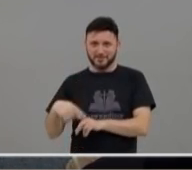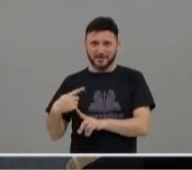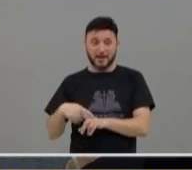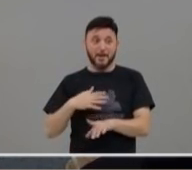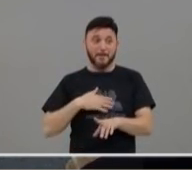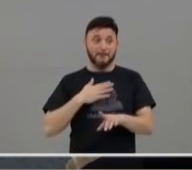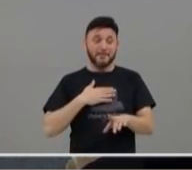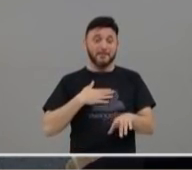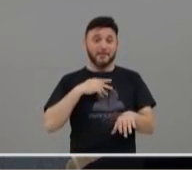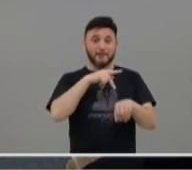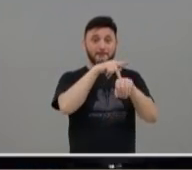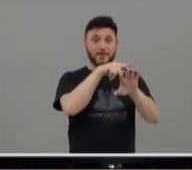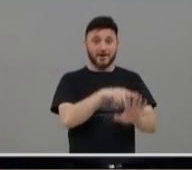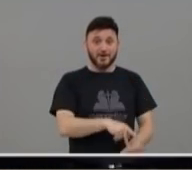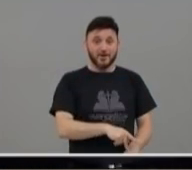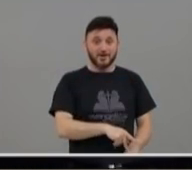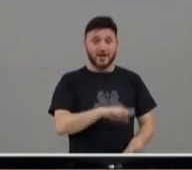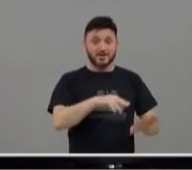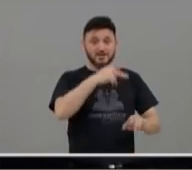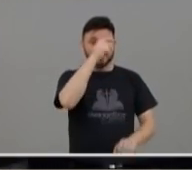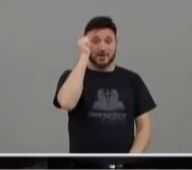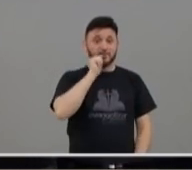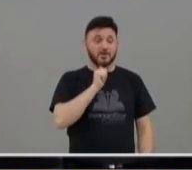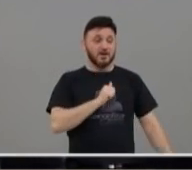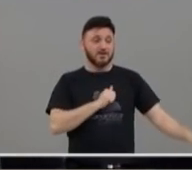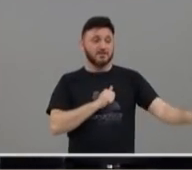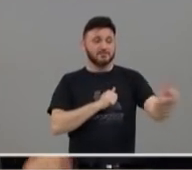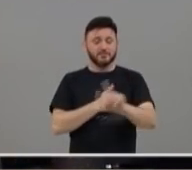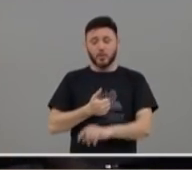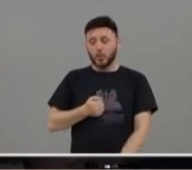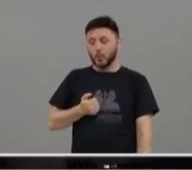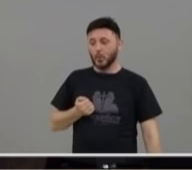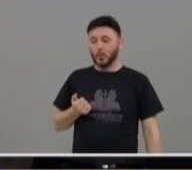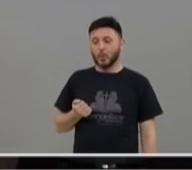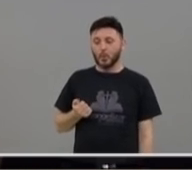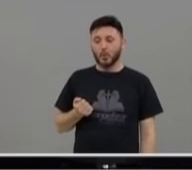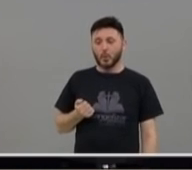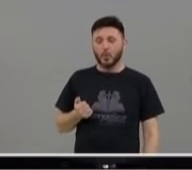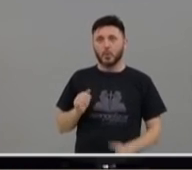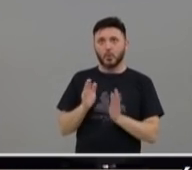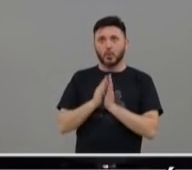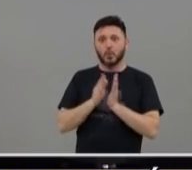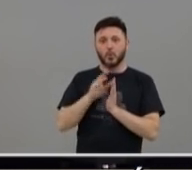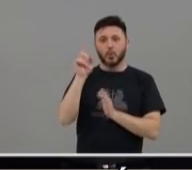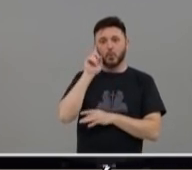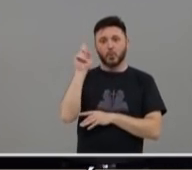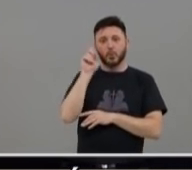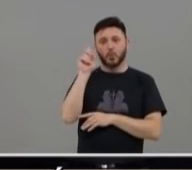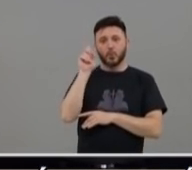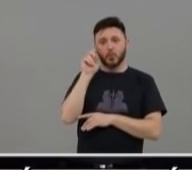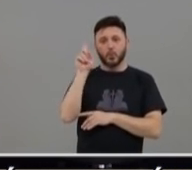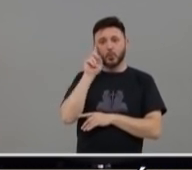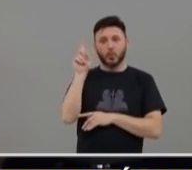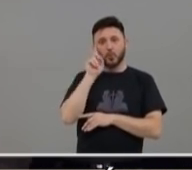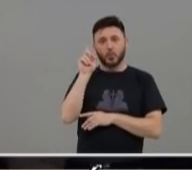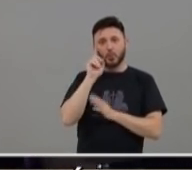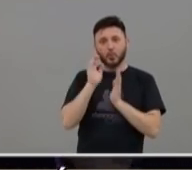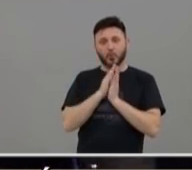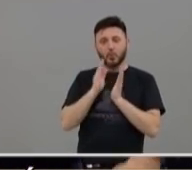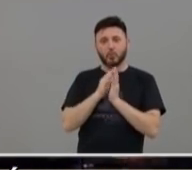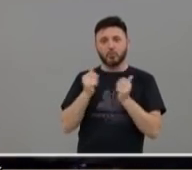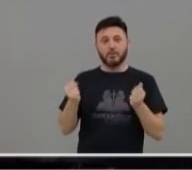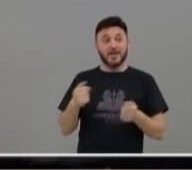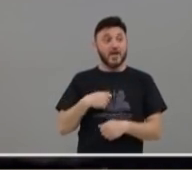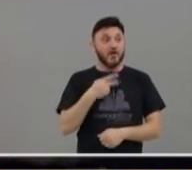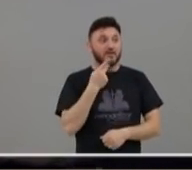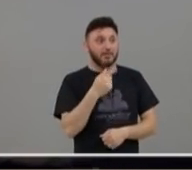céu, de vez em quando chega umas assim, com terço. Aí tá lá, fala assim: nossa, minha santa, rezo todo dia, padre. Todo dia. Padre, deixa eu contar um negócio,